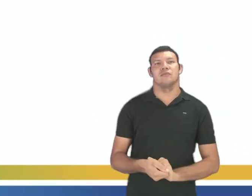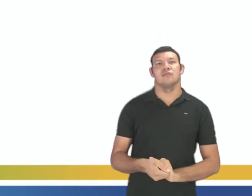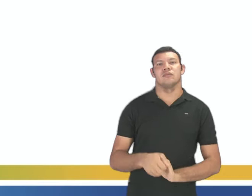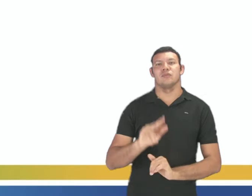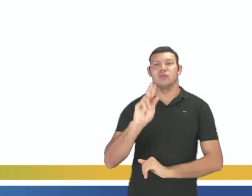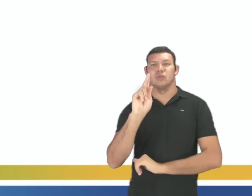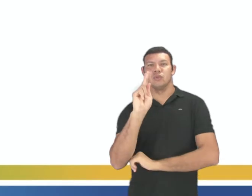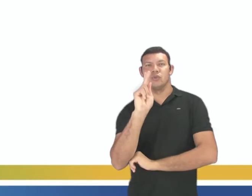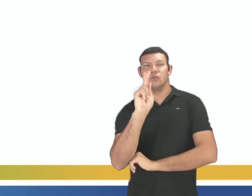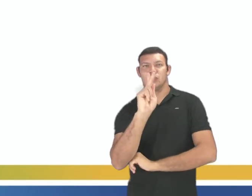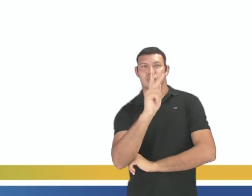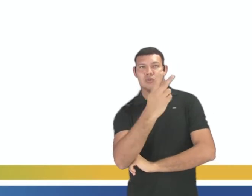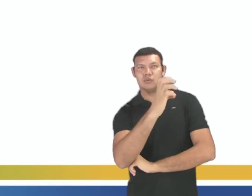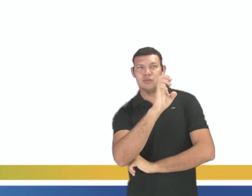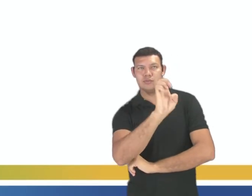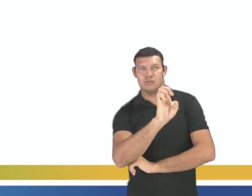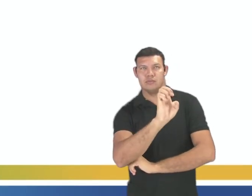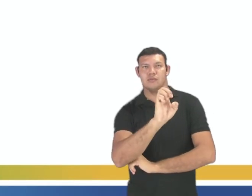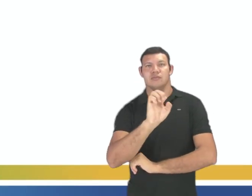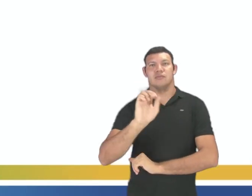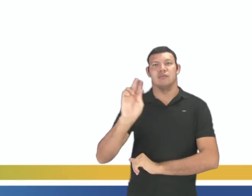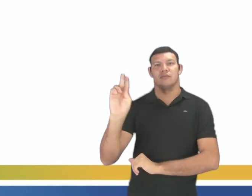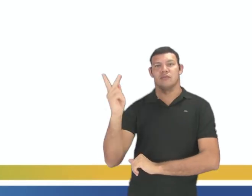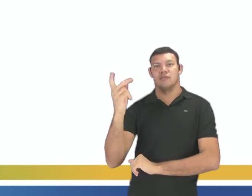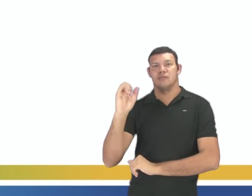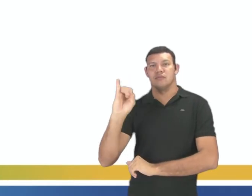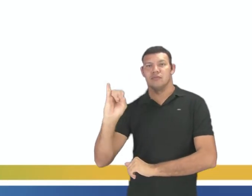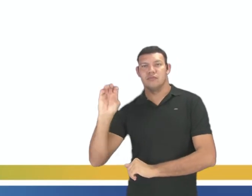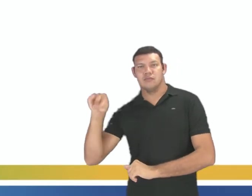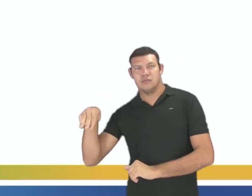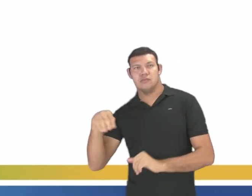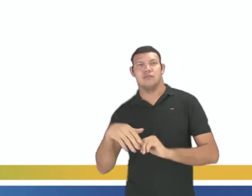her. It, you,